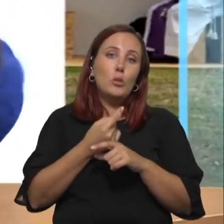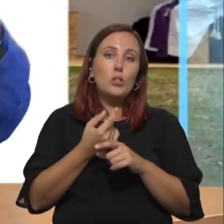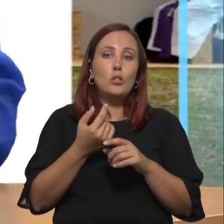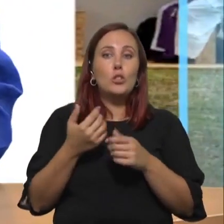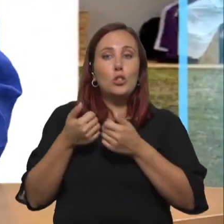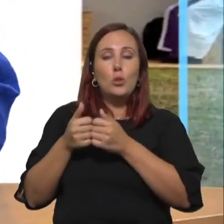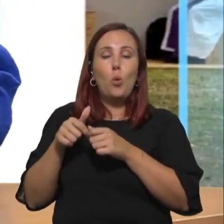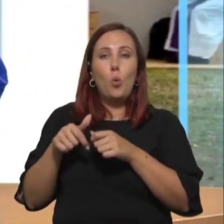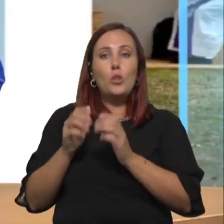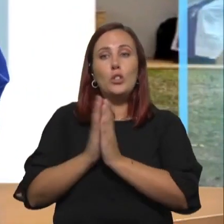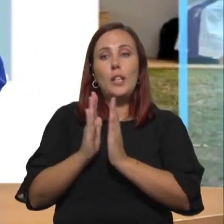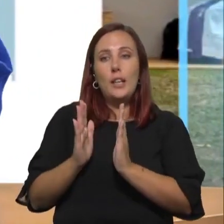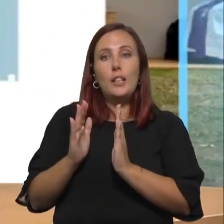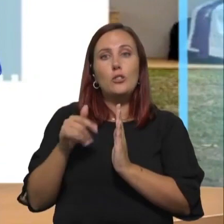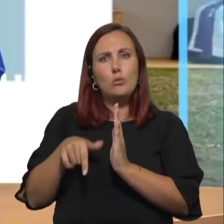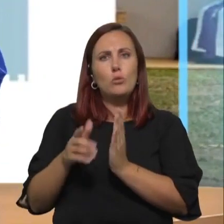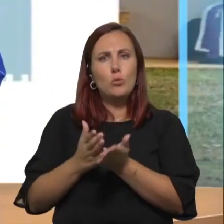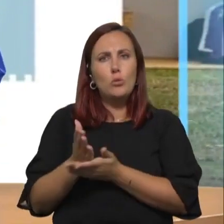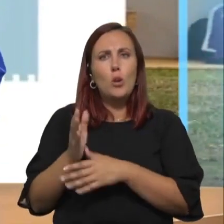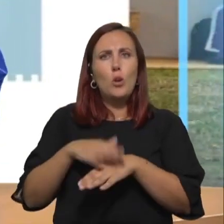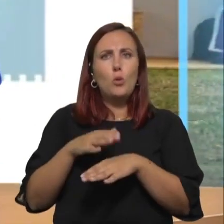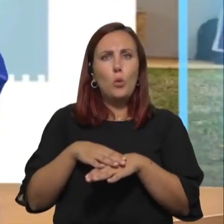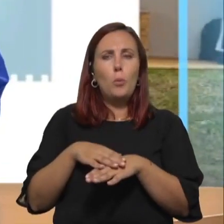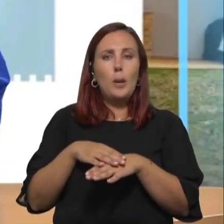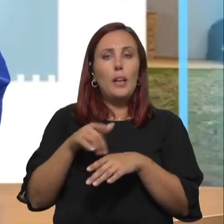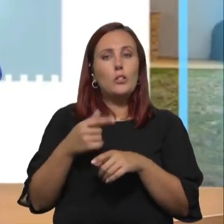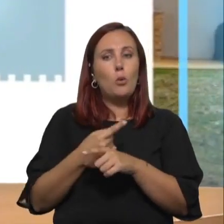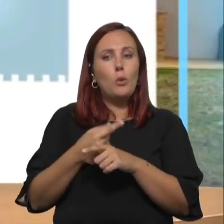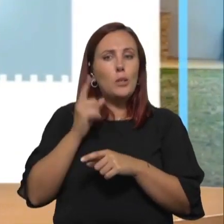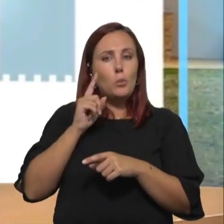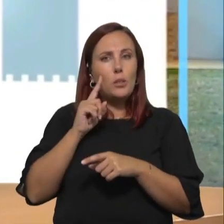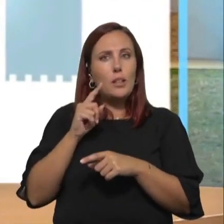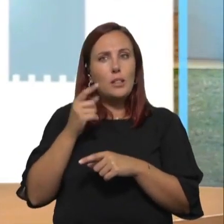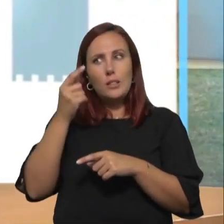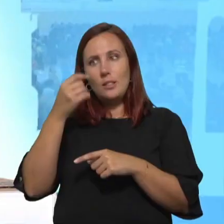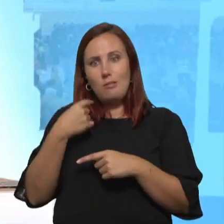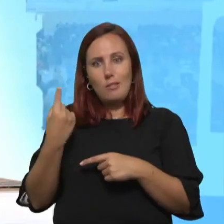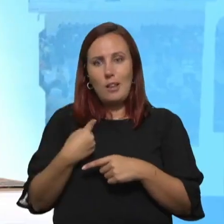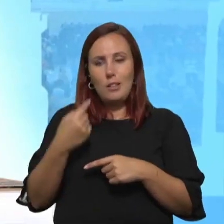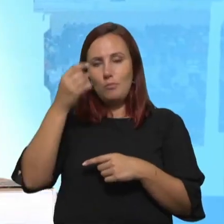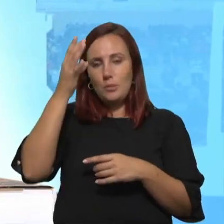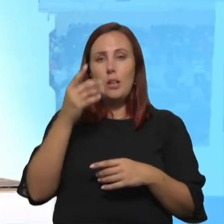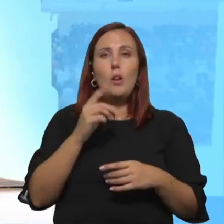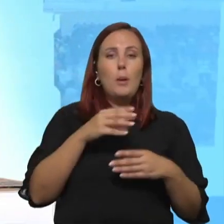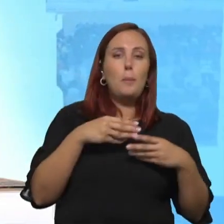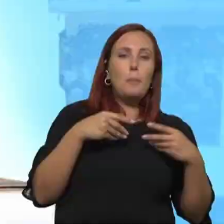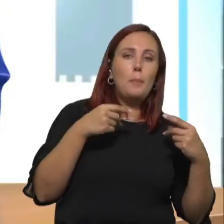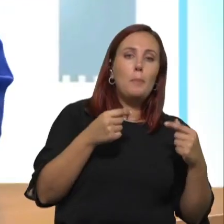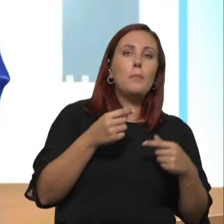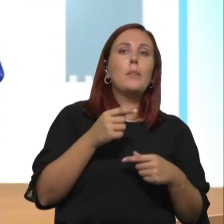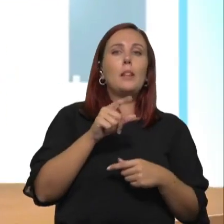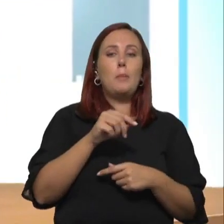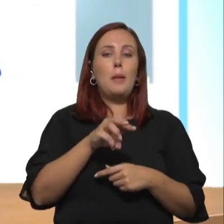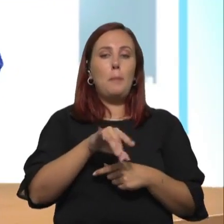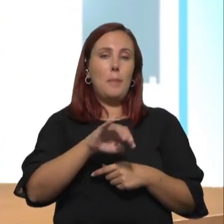na Igreja. Nós, de facto, esquecemos deste tesouro que nós temos. A mística e a espiritualidade. A mística e a espiritualidade. E,